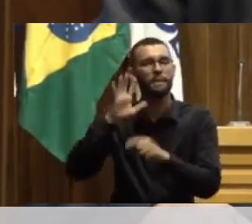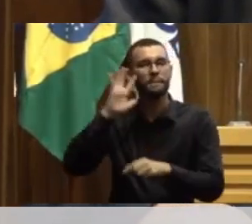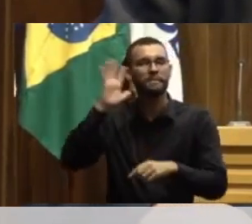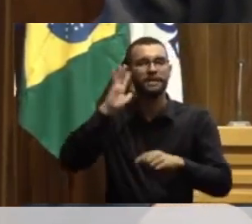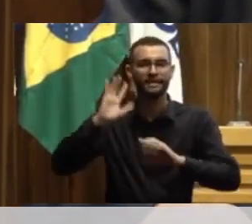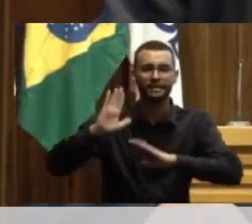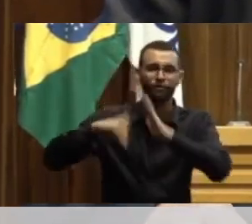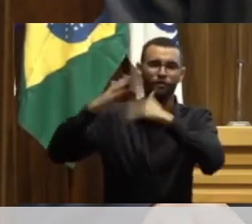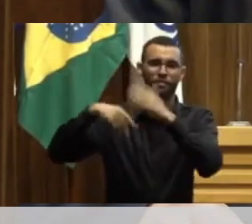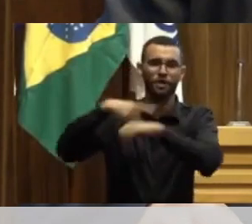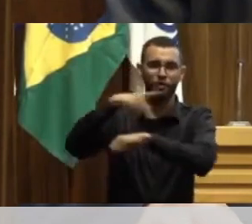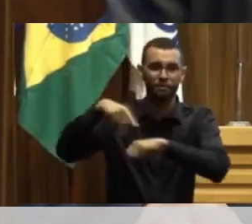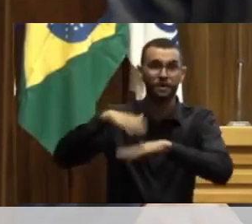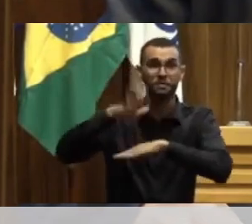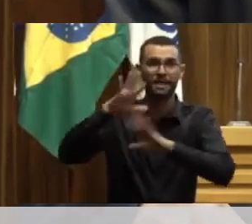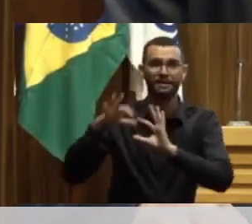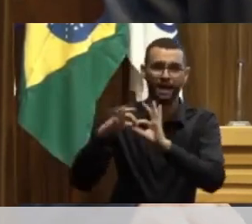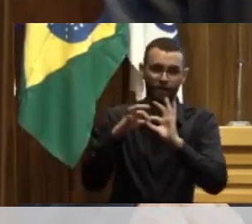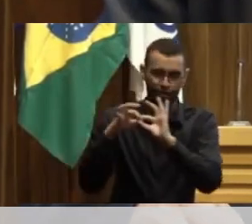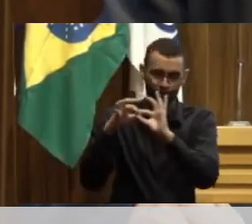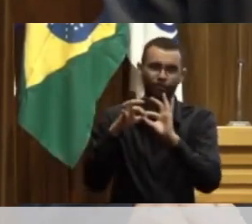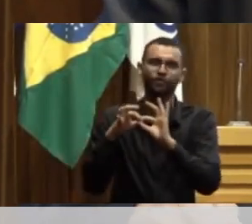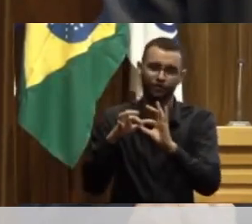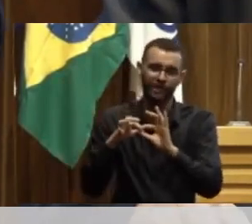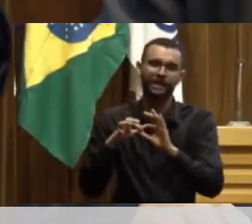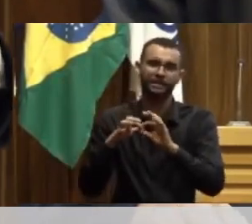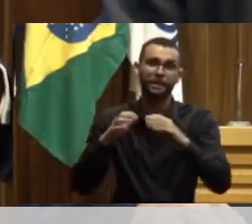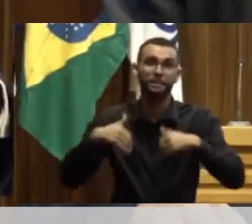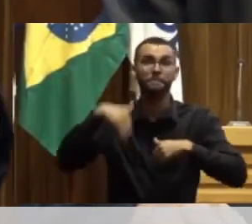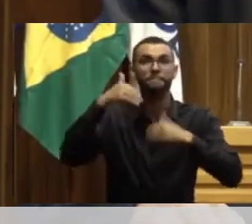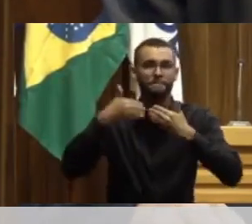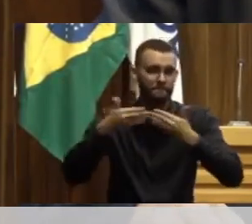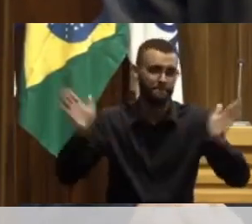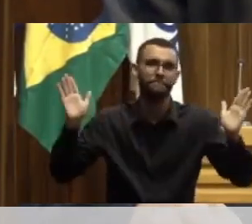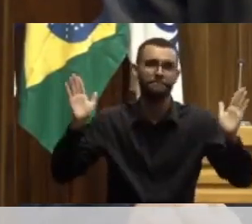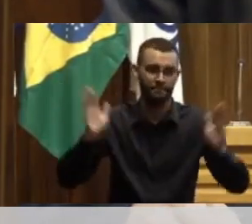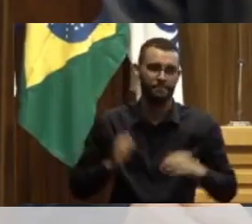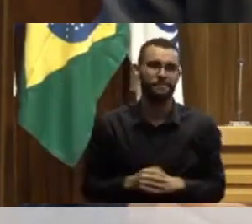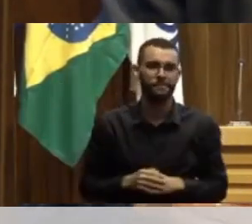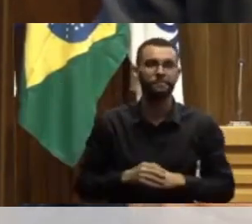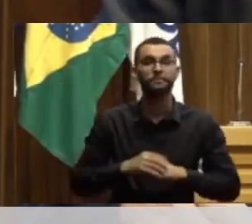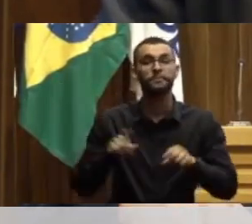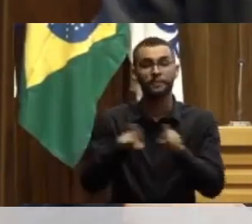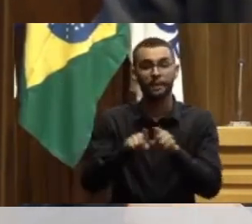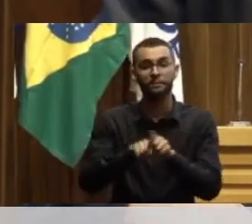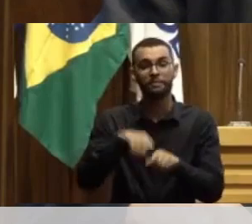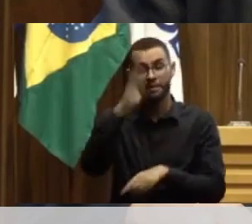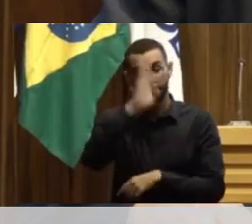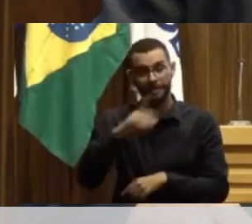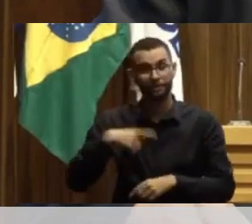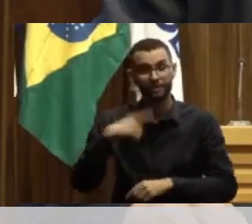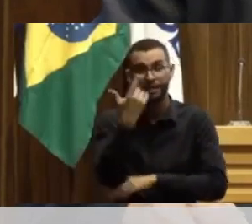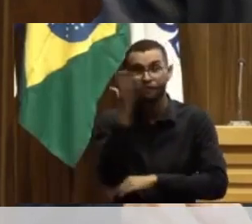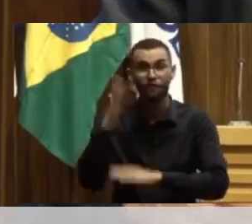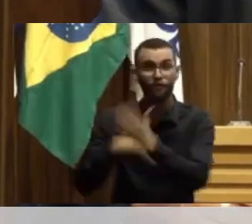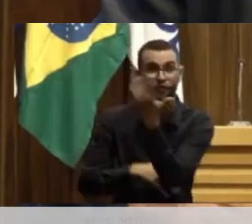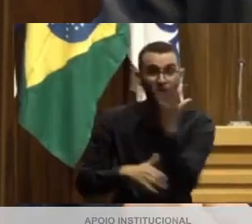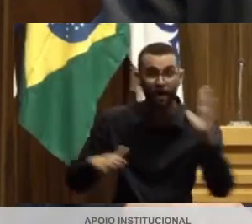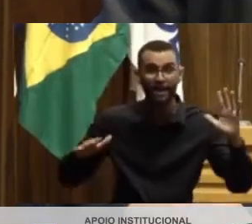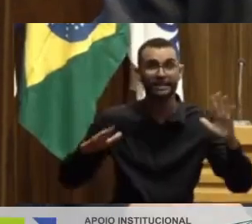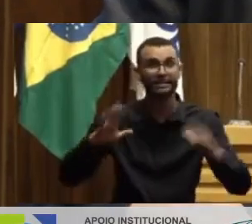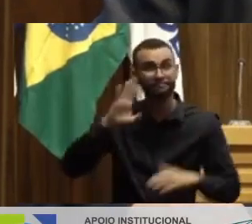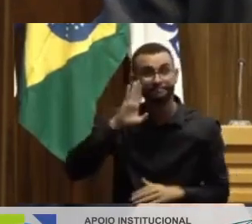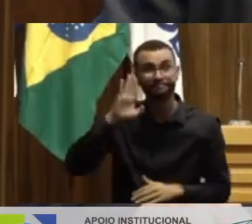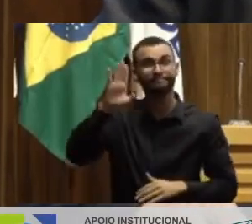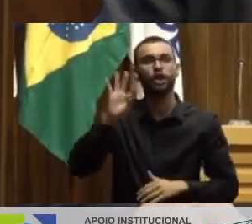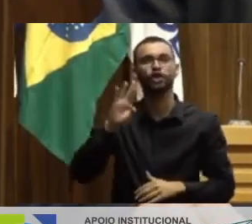mais articulada e abrangente. Então, o Brasil tem, não só isso, o Brasil tem a maior floresta tropical, que é decisiva,